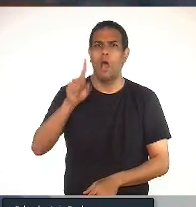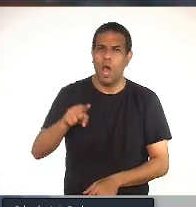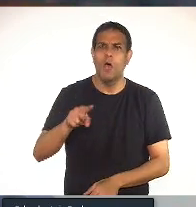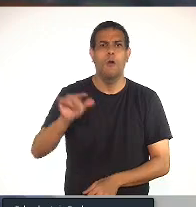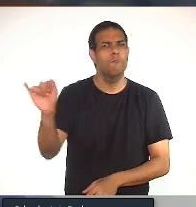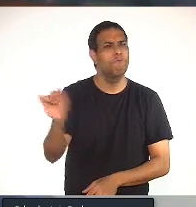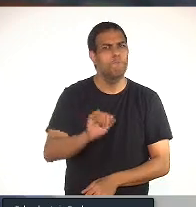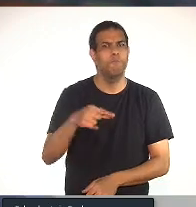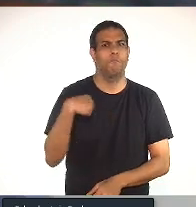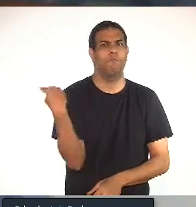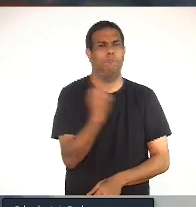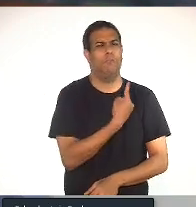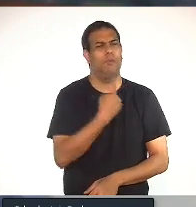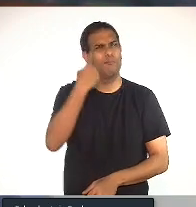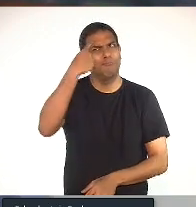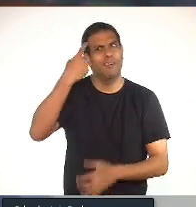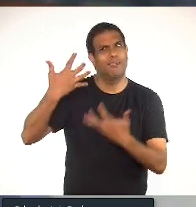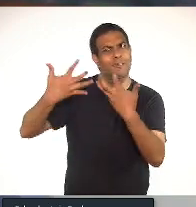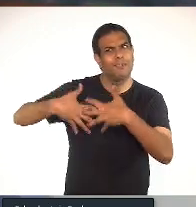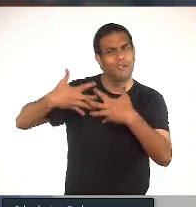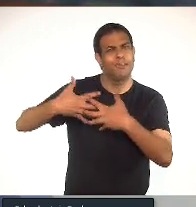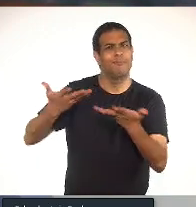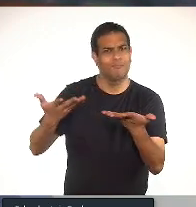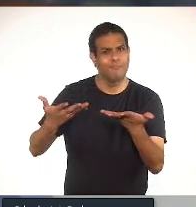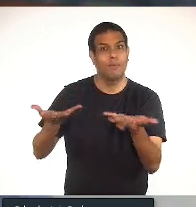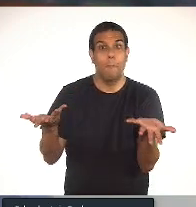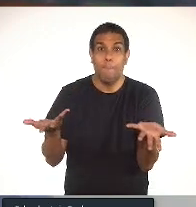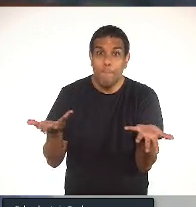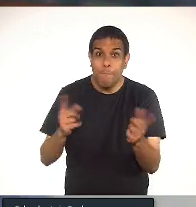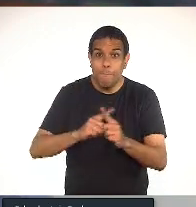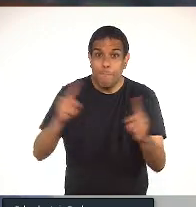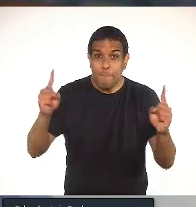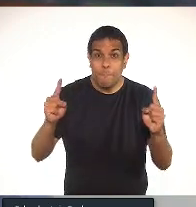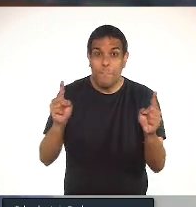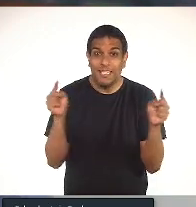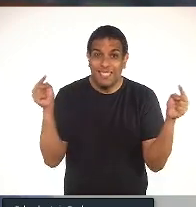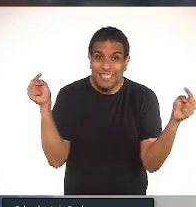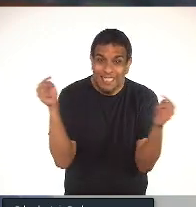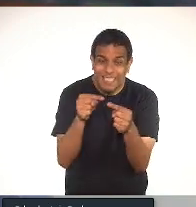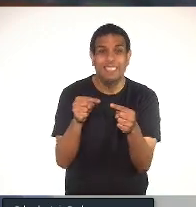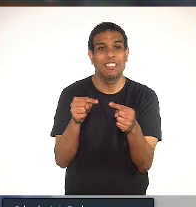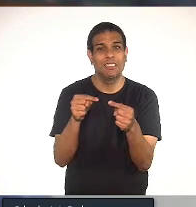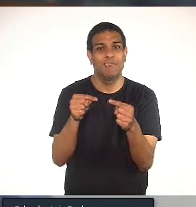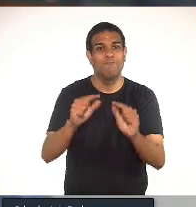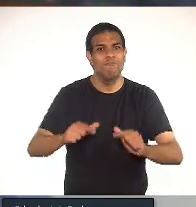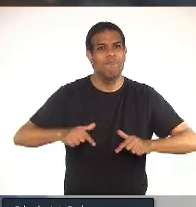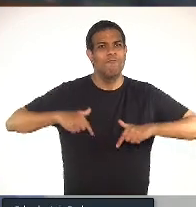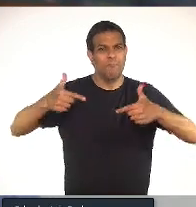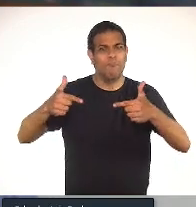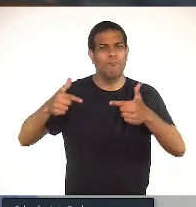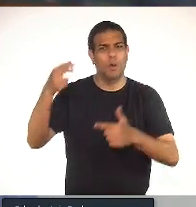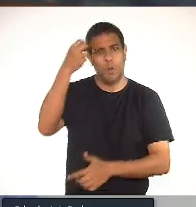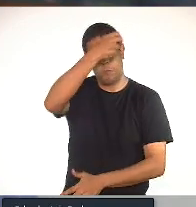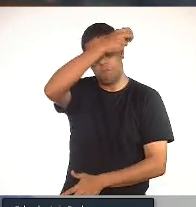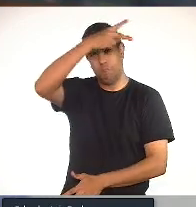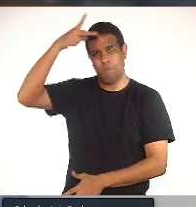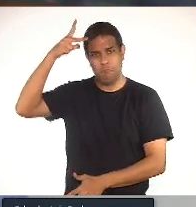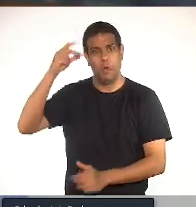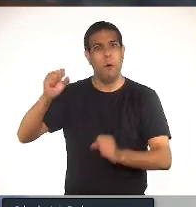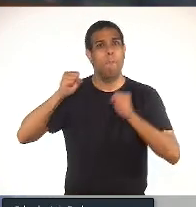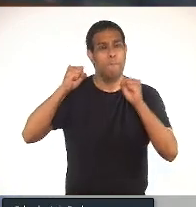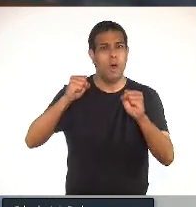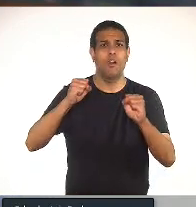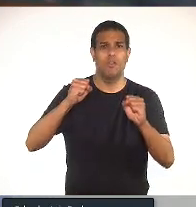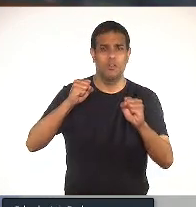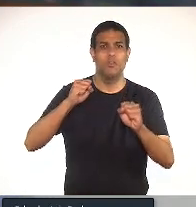profundamente oportuno, mas como parte dele precisa da ação municipal, ele pode ser